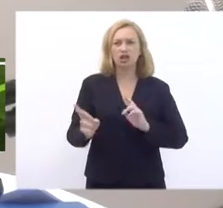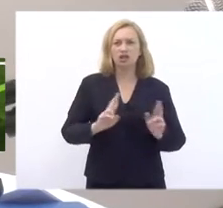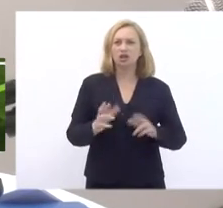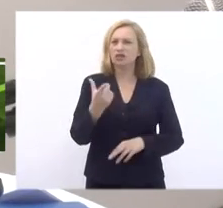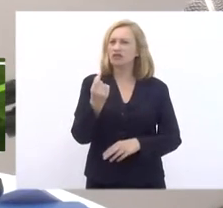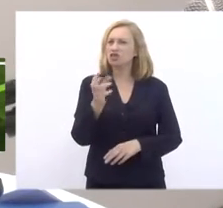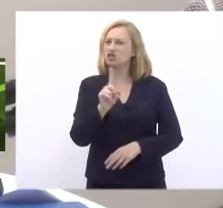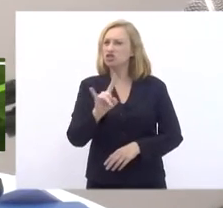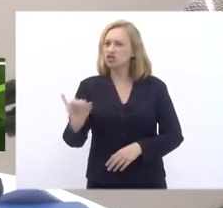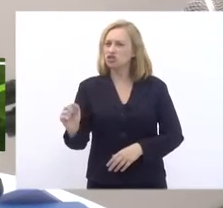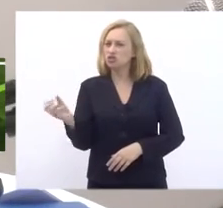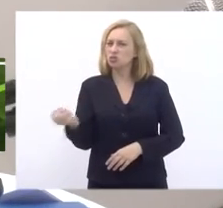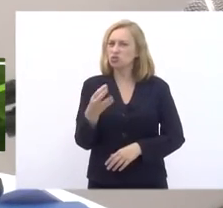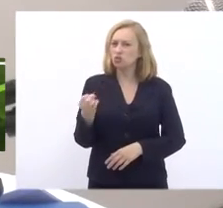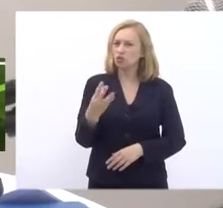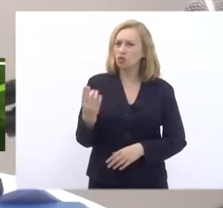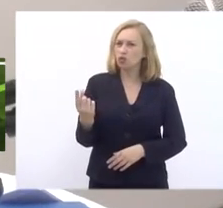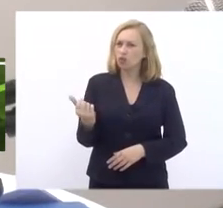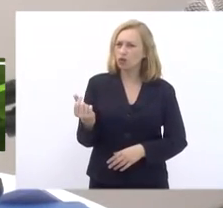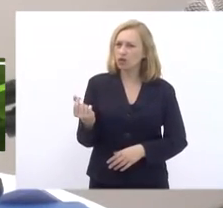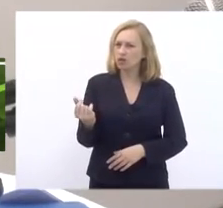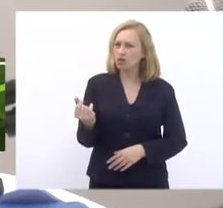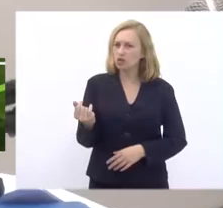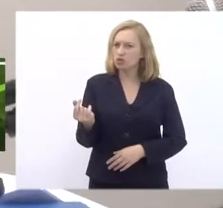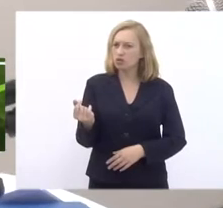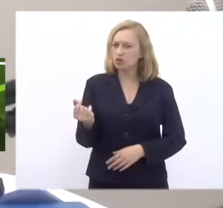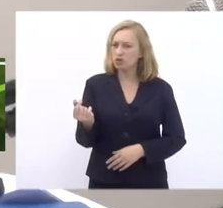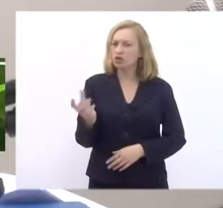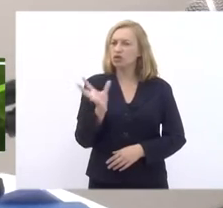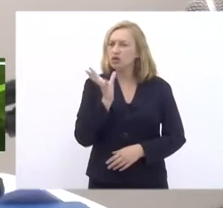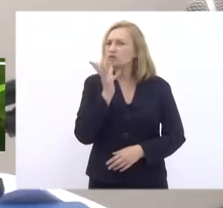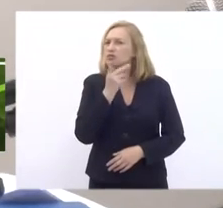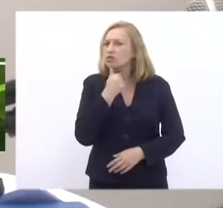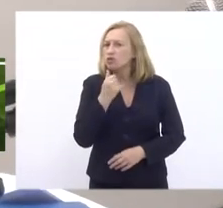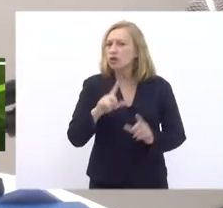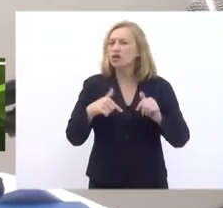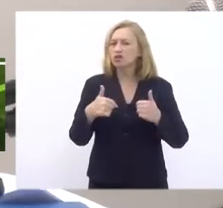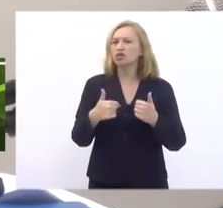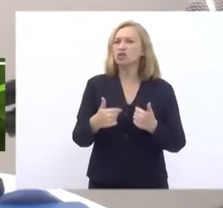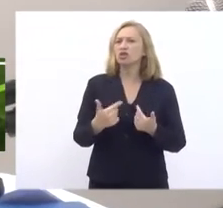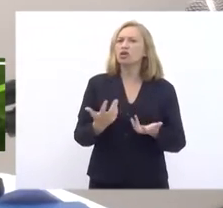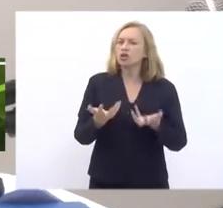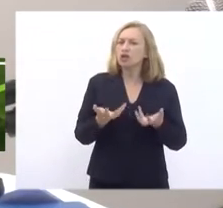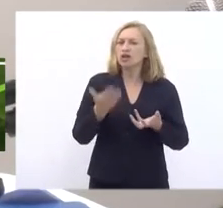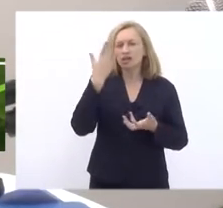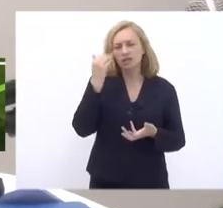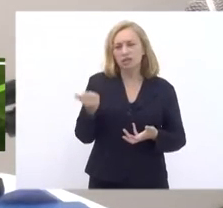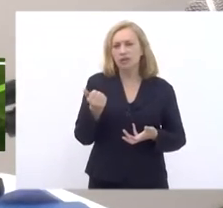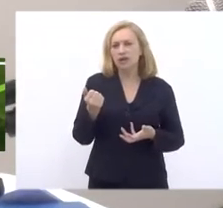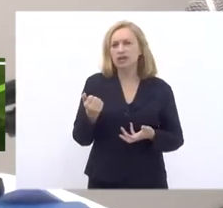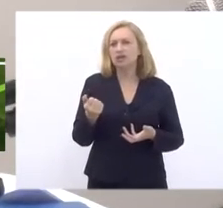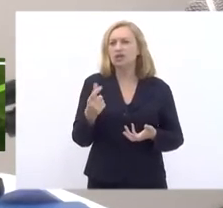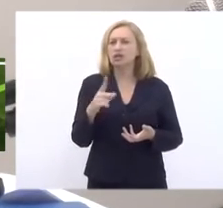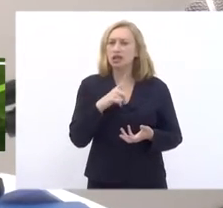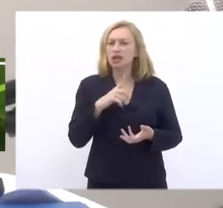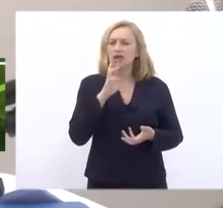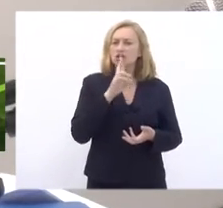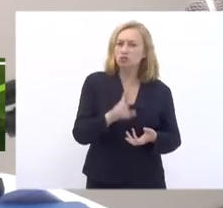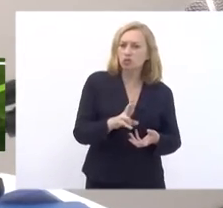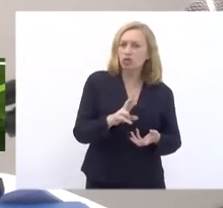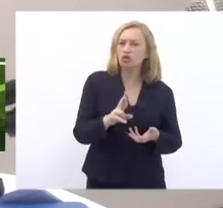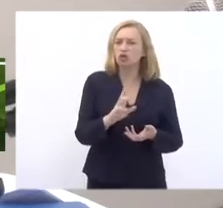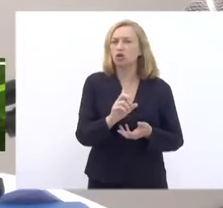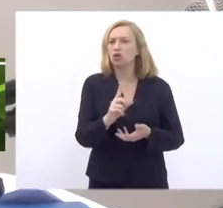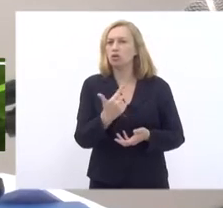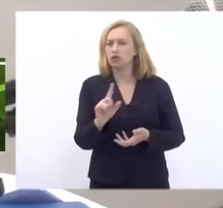dias em que a nova tarifa não teria sido, demorou a ser praticada. Então, eu queria saber se há alguma forma de compensação, se isso foi tratado, se não